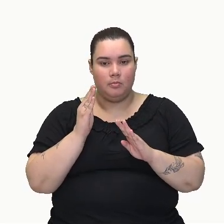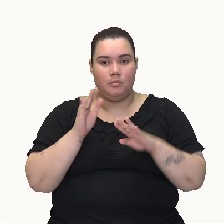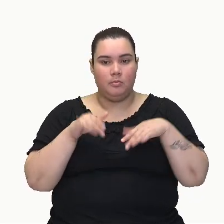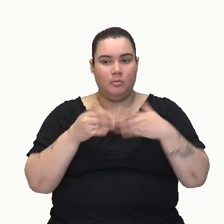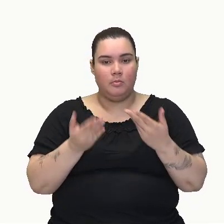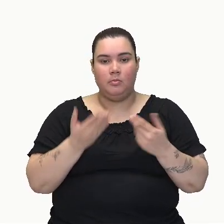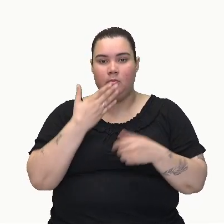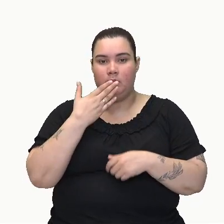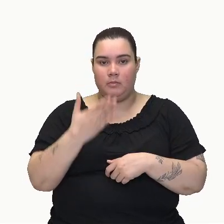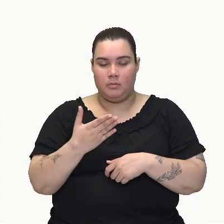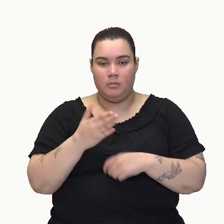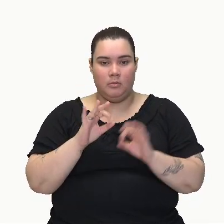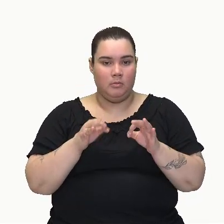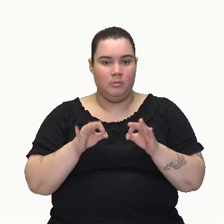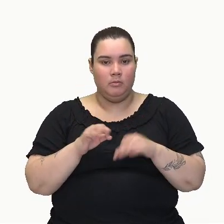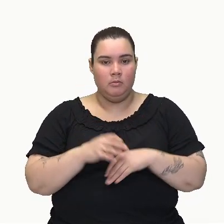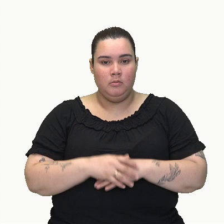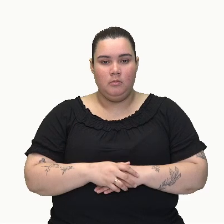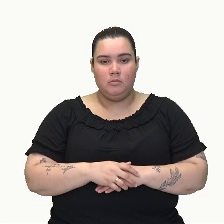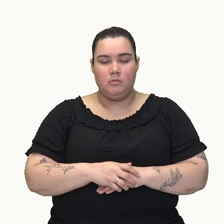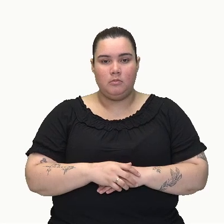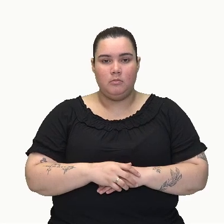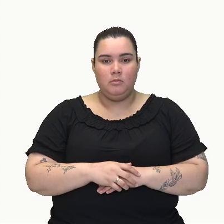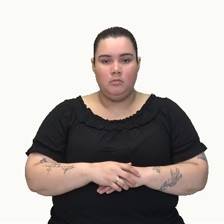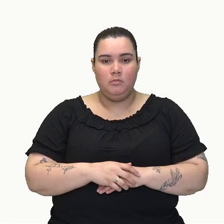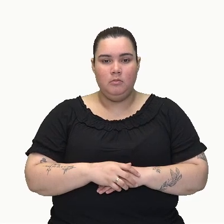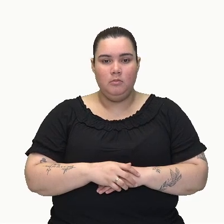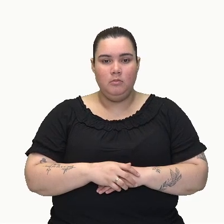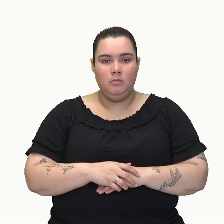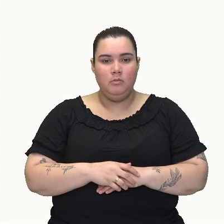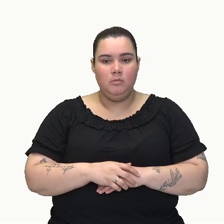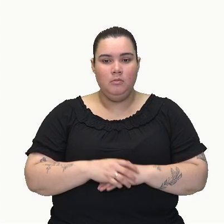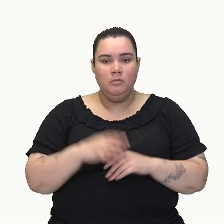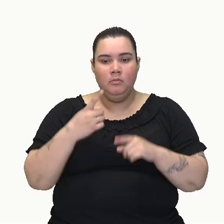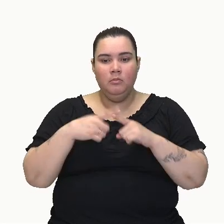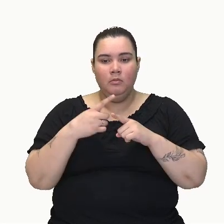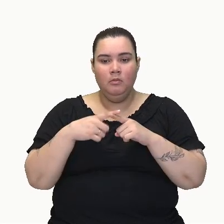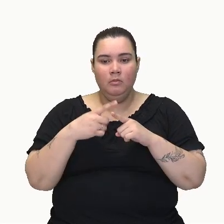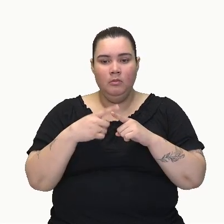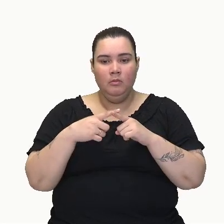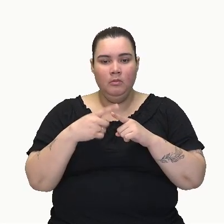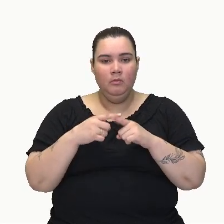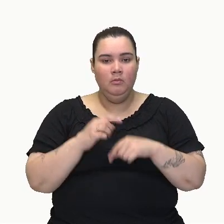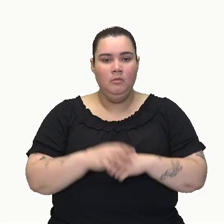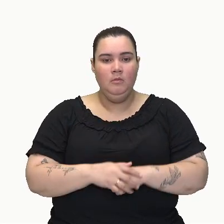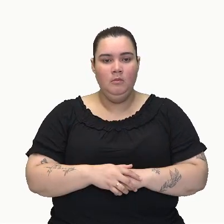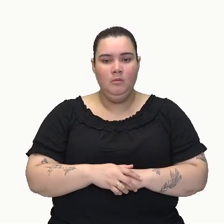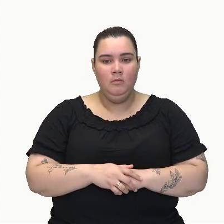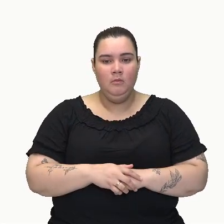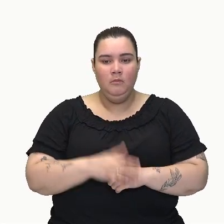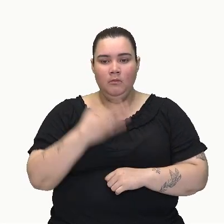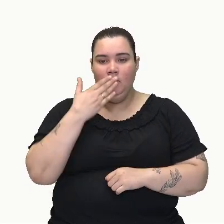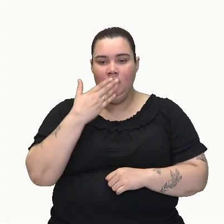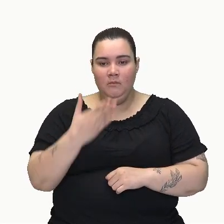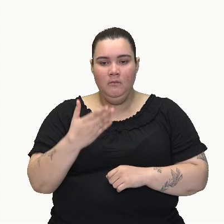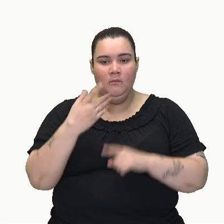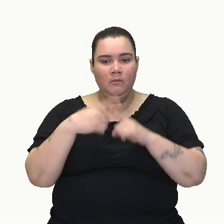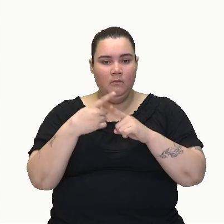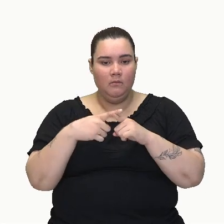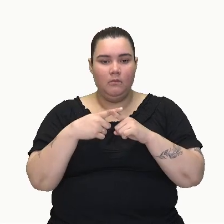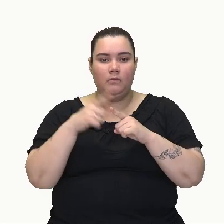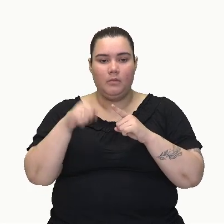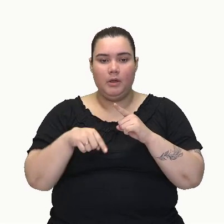sendo pedido aí, ok? E por quê, né? Ora, veja que ele deu